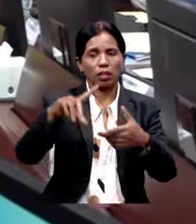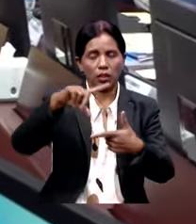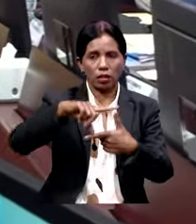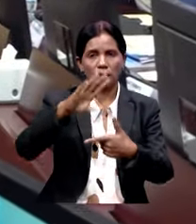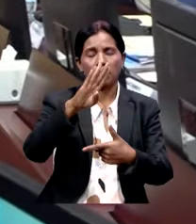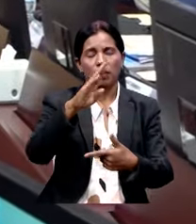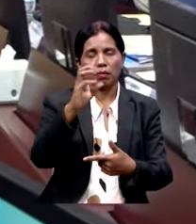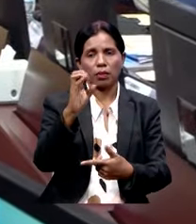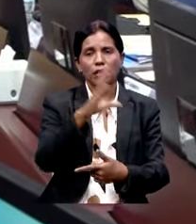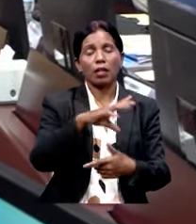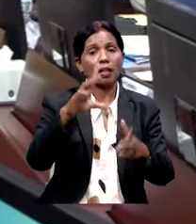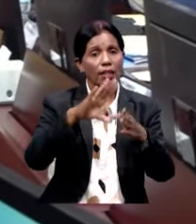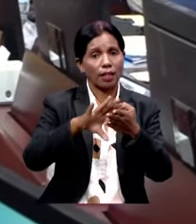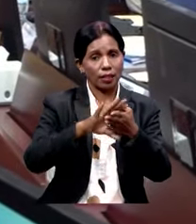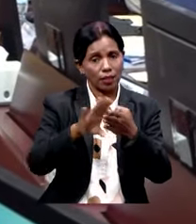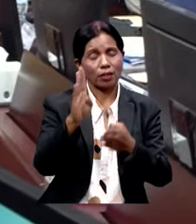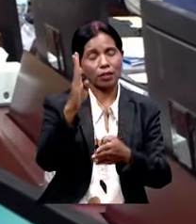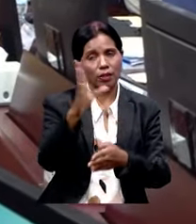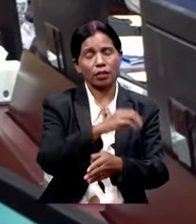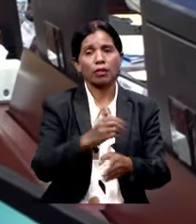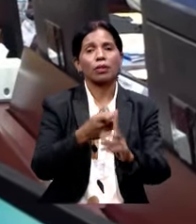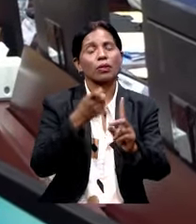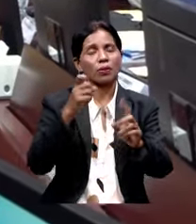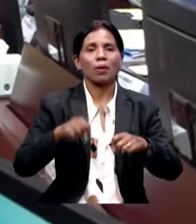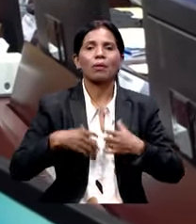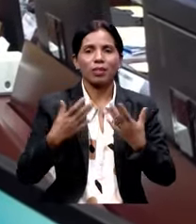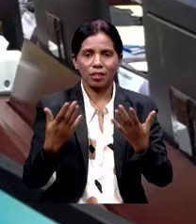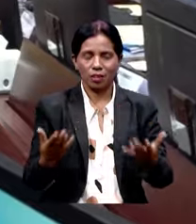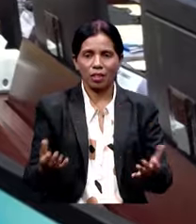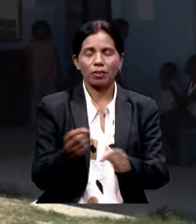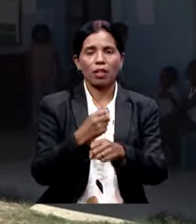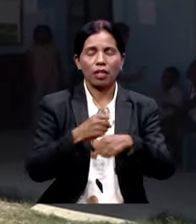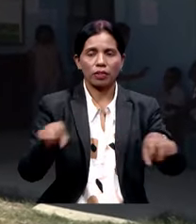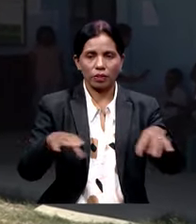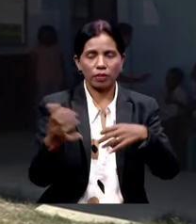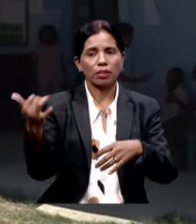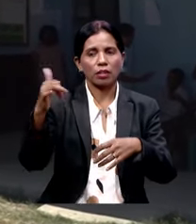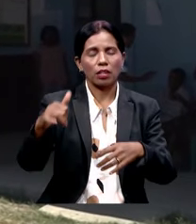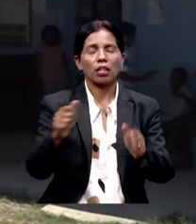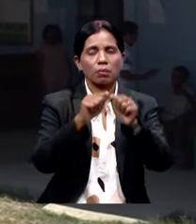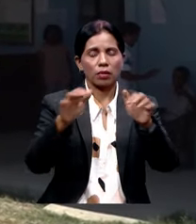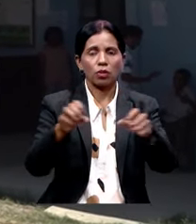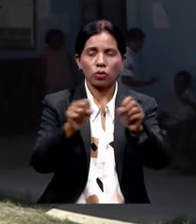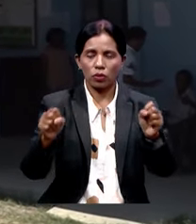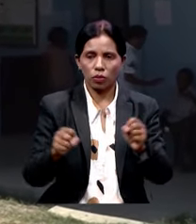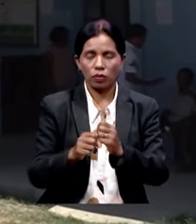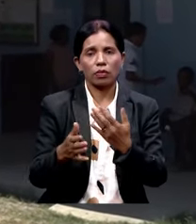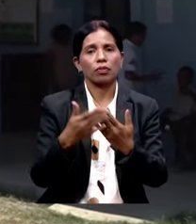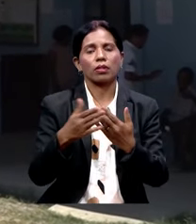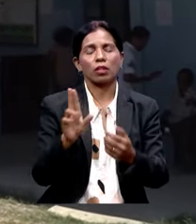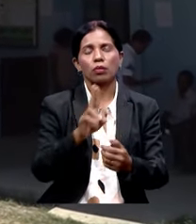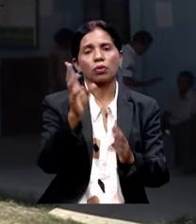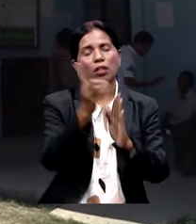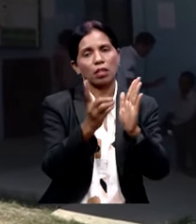biométrico e a tempo para acnilaram. Lihu se cartão refere ou insa a tua face serviço se a administração suco nian, tamba fácil ou de atualiza